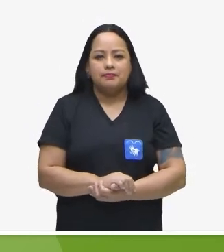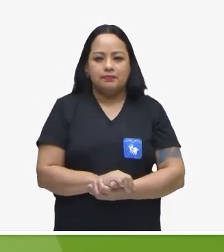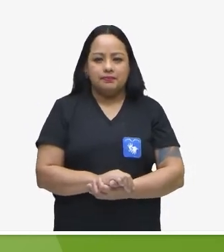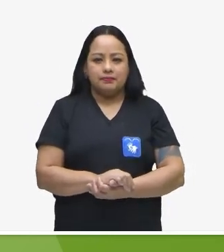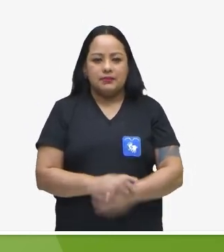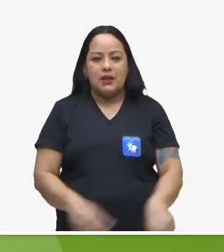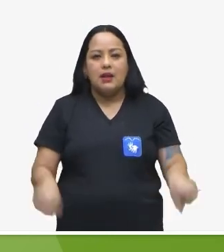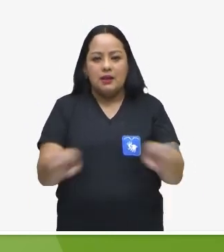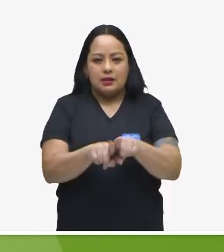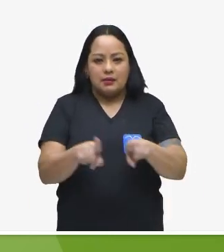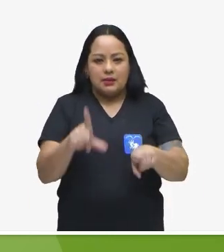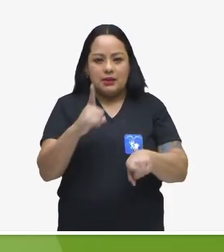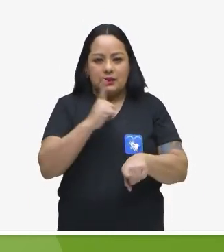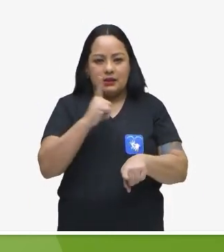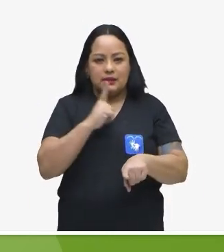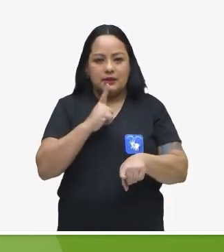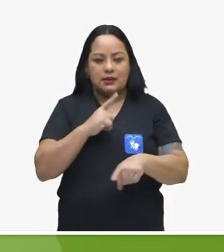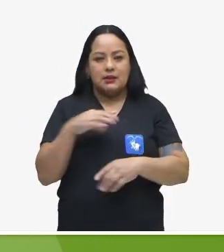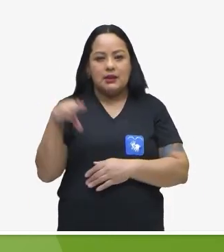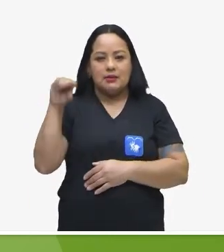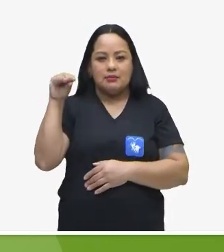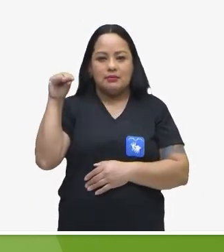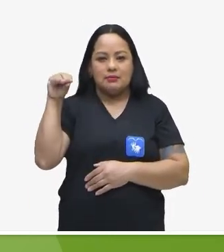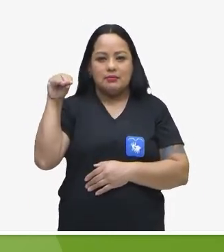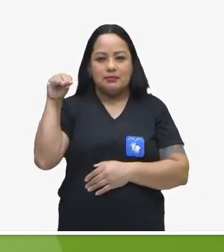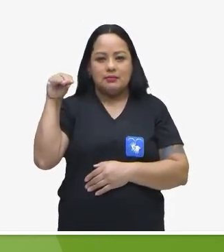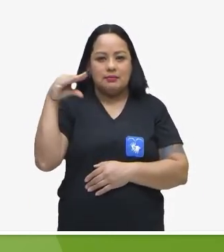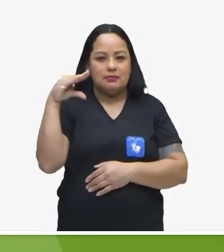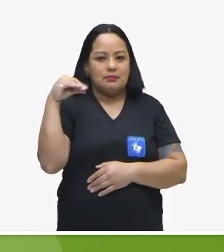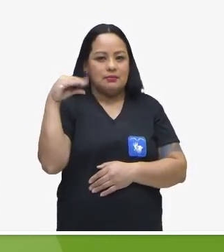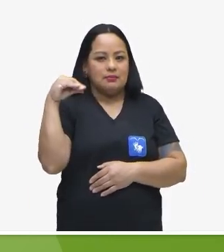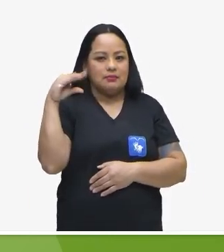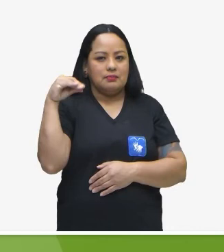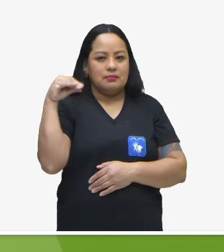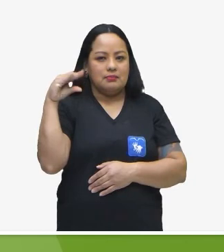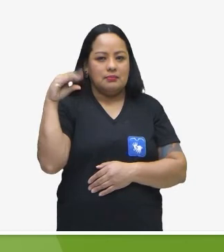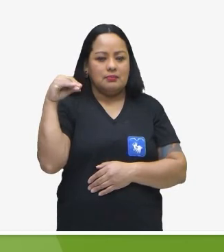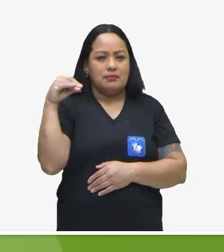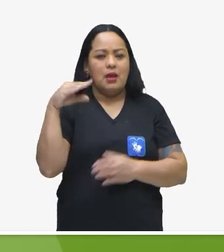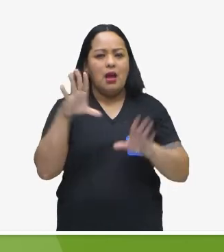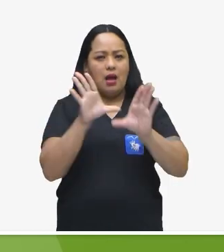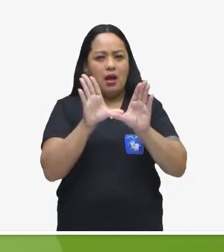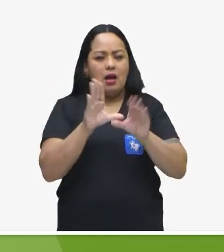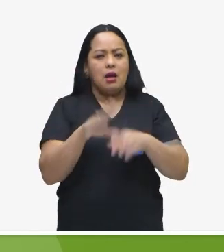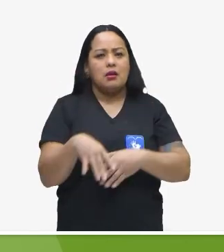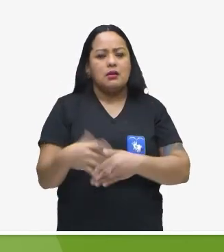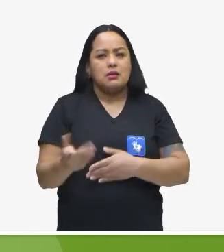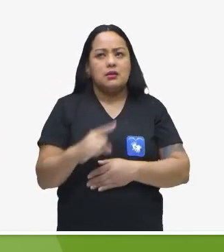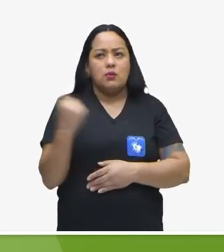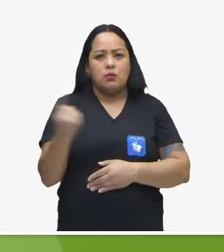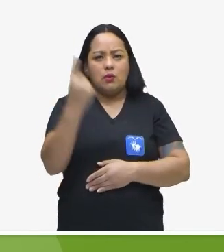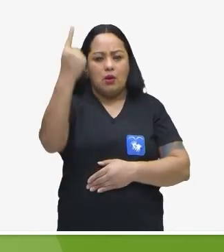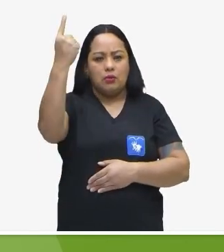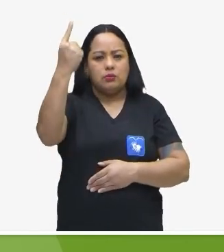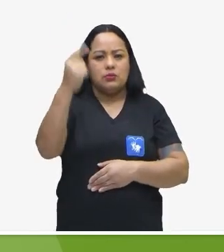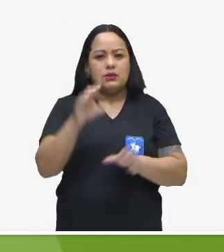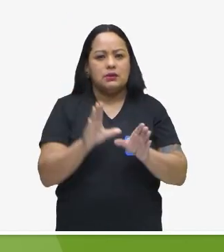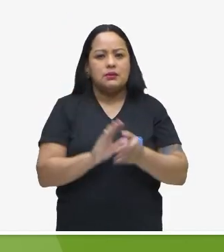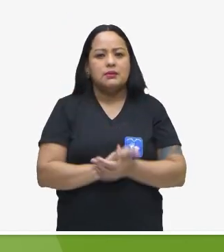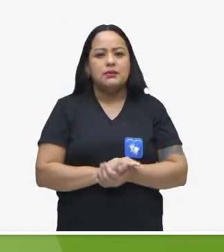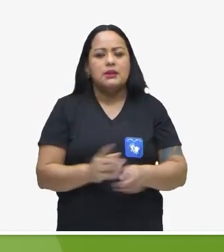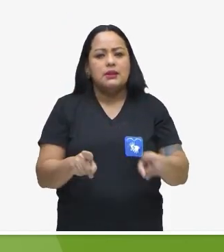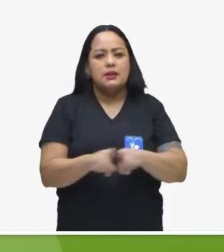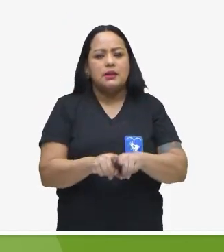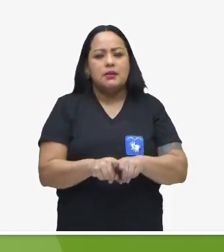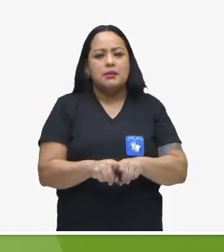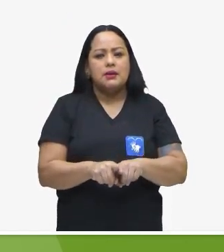Temos aqui as emas, né? Que são animais também, que são aves de grande porte. E temos aqui as abelhas, tá?